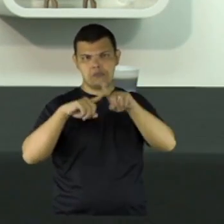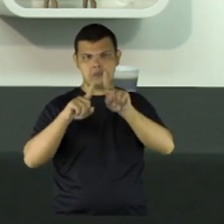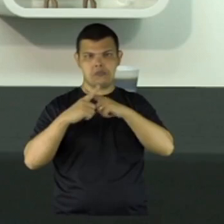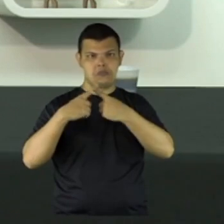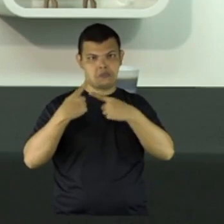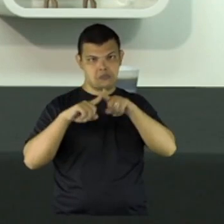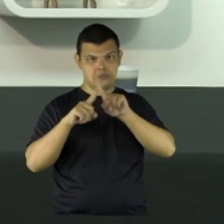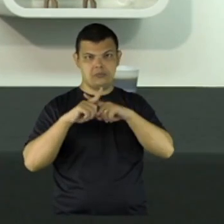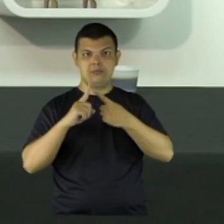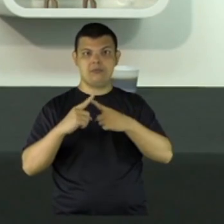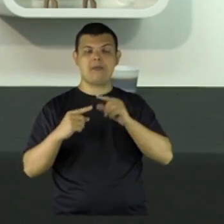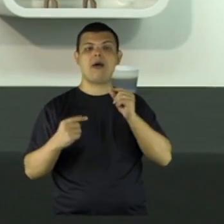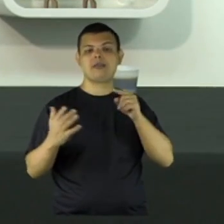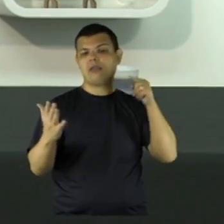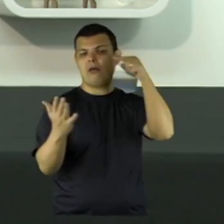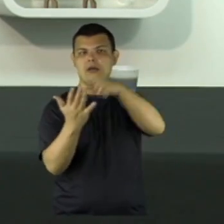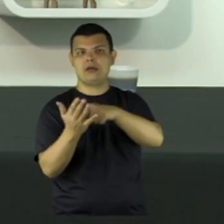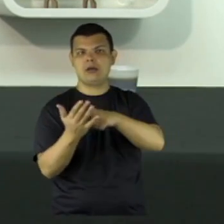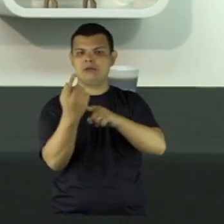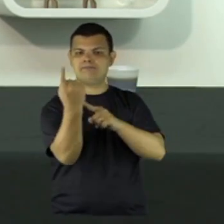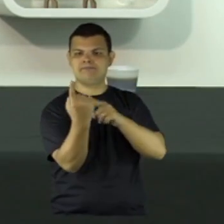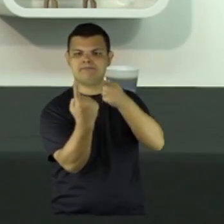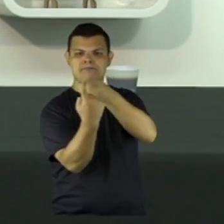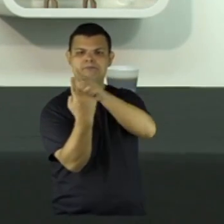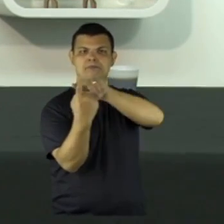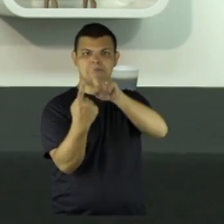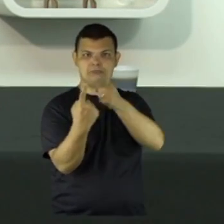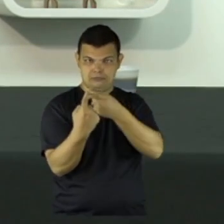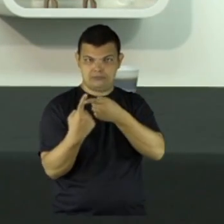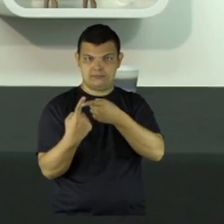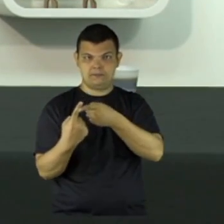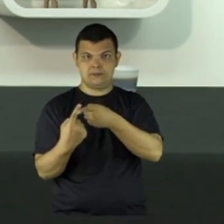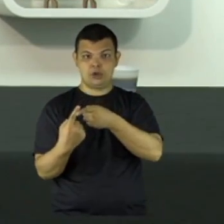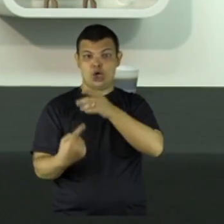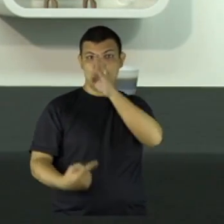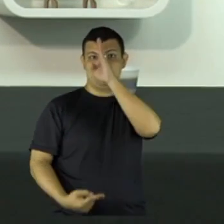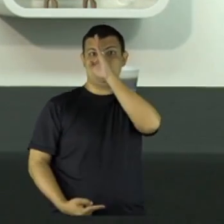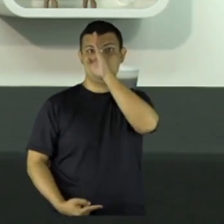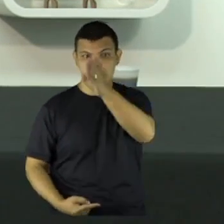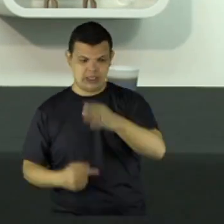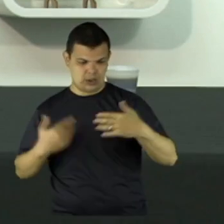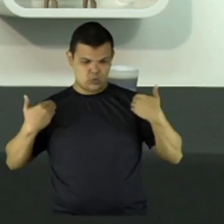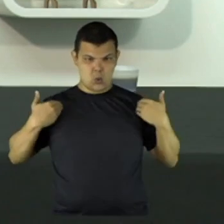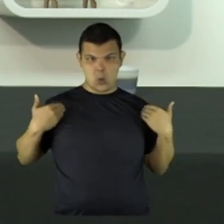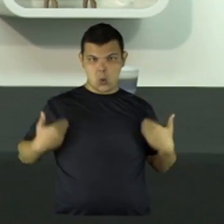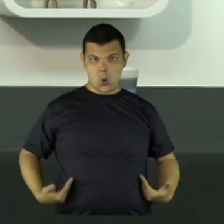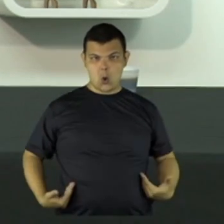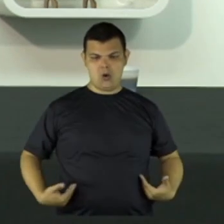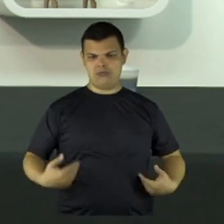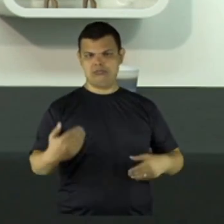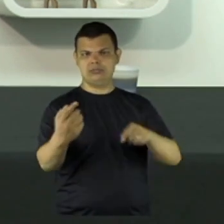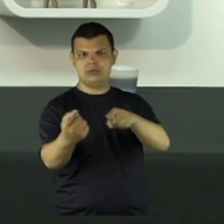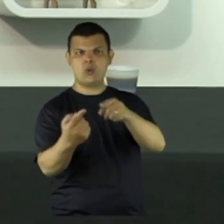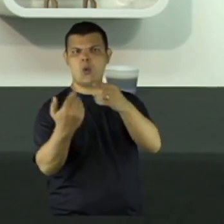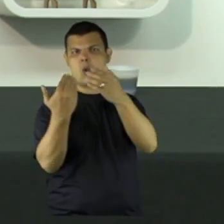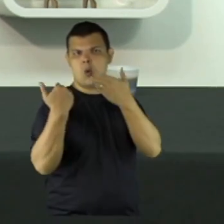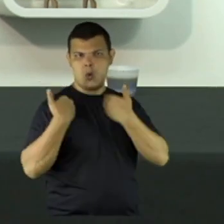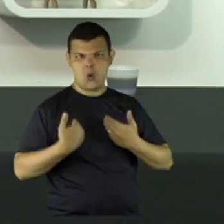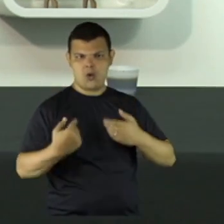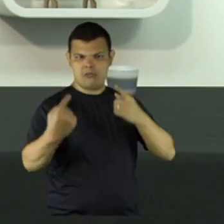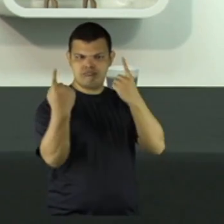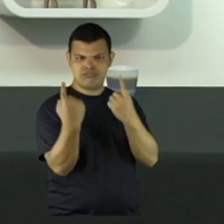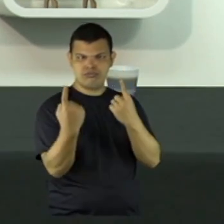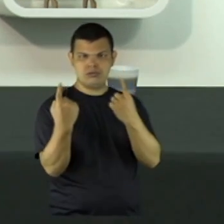esse objeto é que vai fazer o contato. Não existe contato direto entre o corpo de um lutador e o